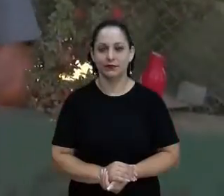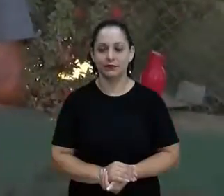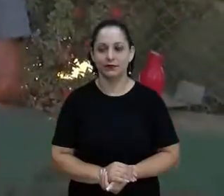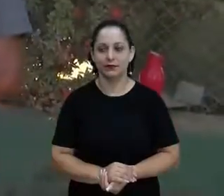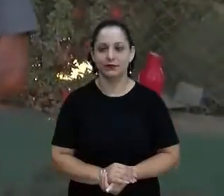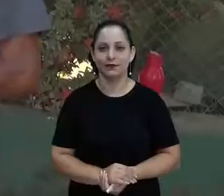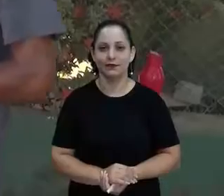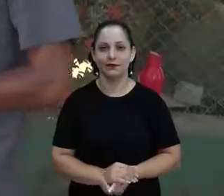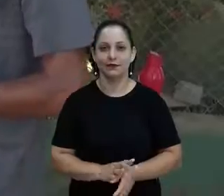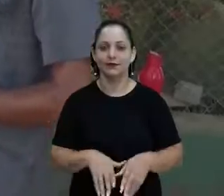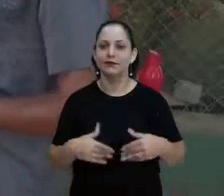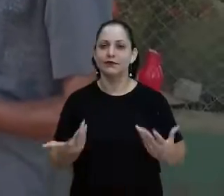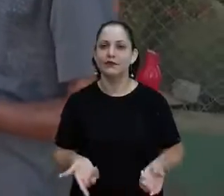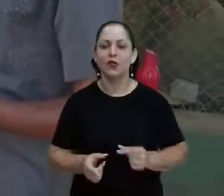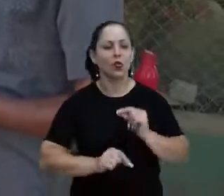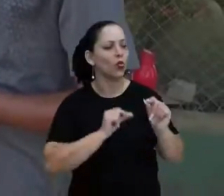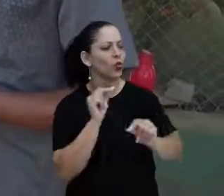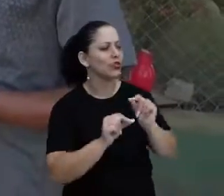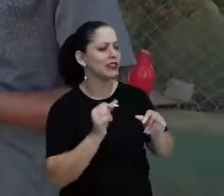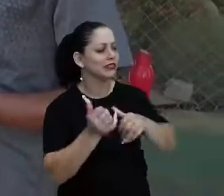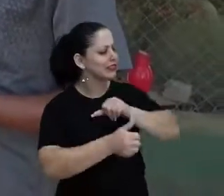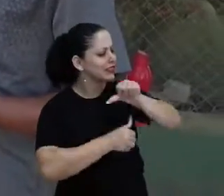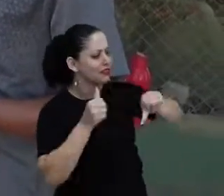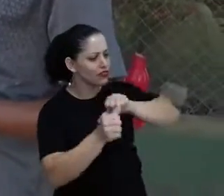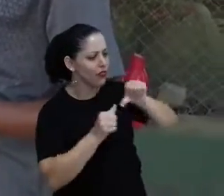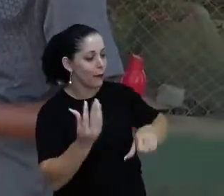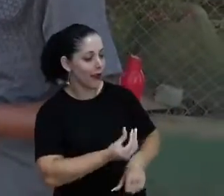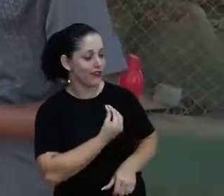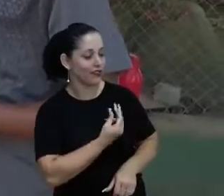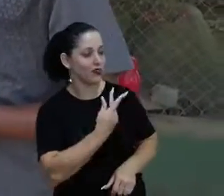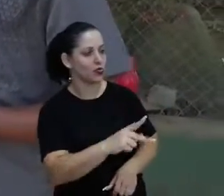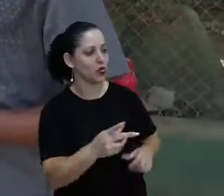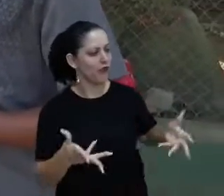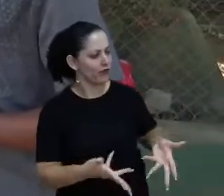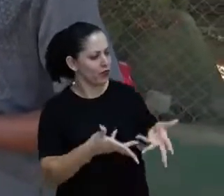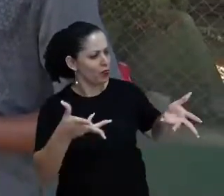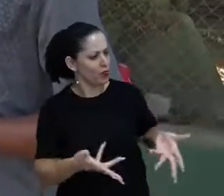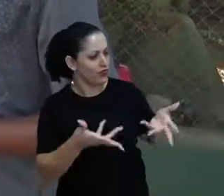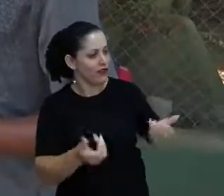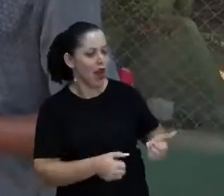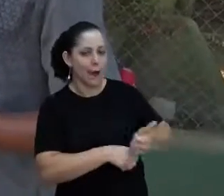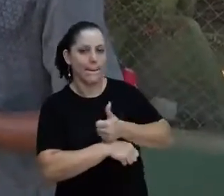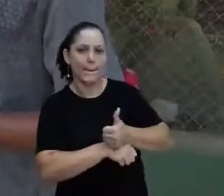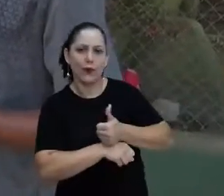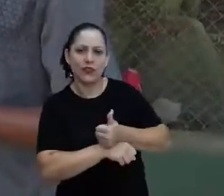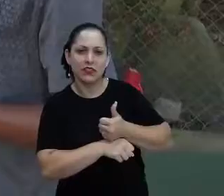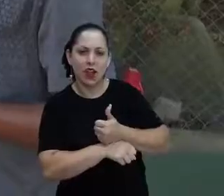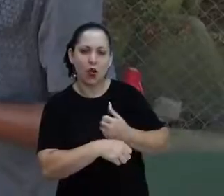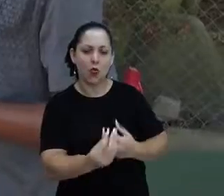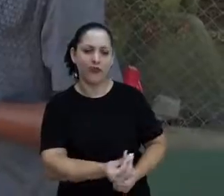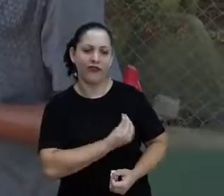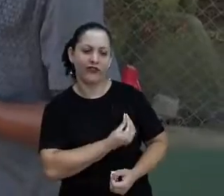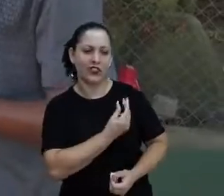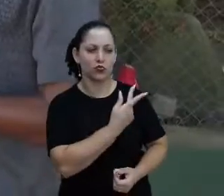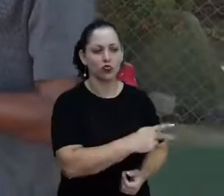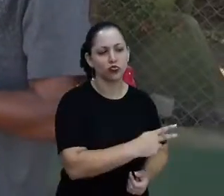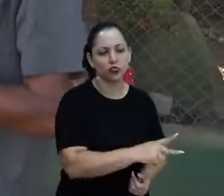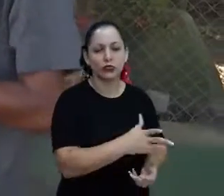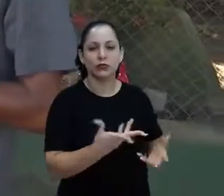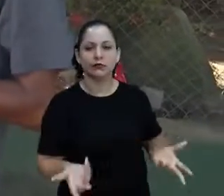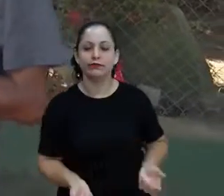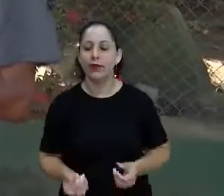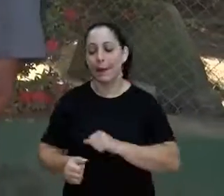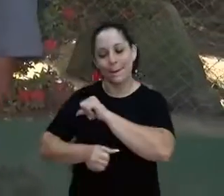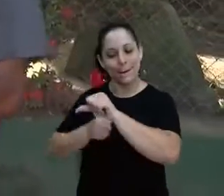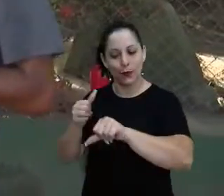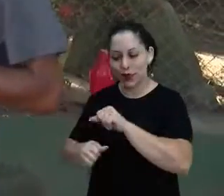O que é que o hóquei transformou na sua vida? O que é que contribuiu na sua vida, né, em relação à sua profissão, à sua vida? O hóquei mudou muita